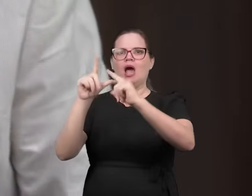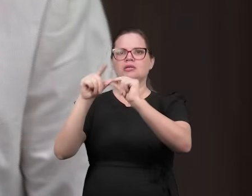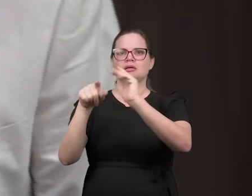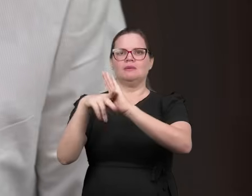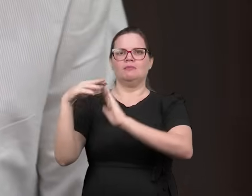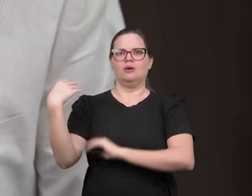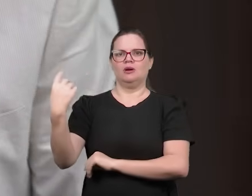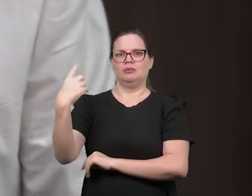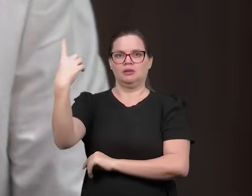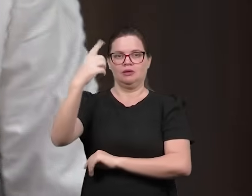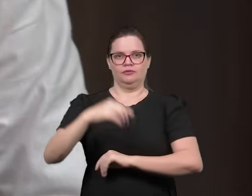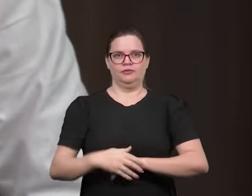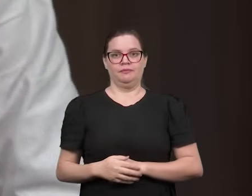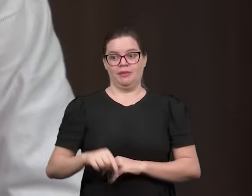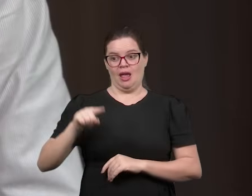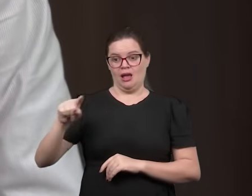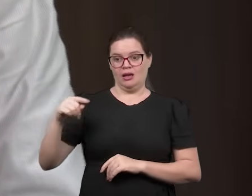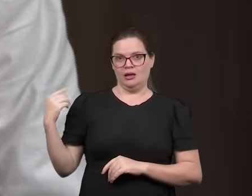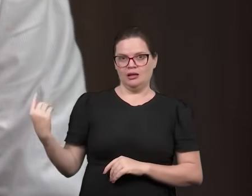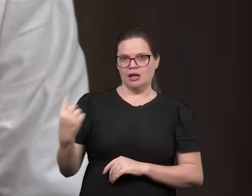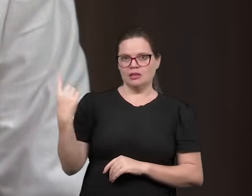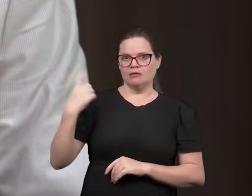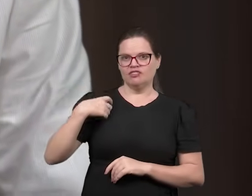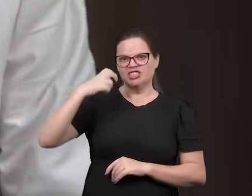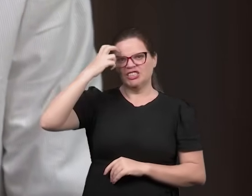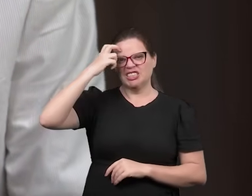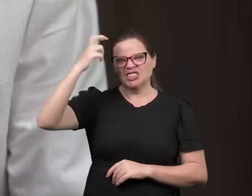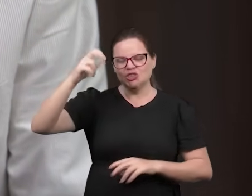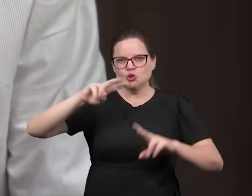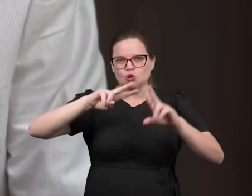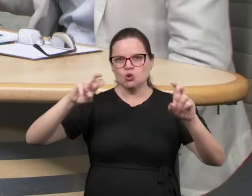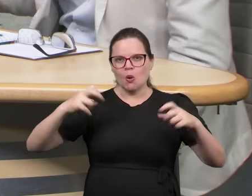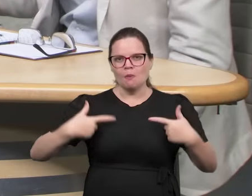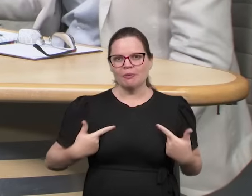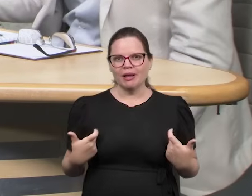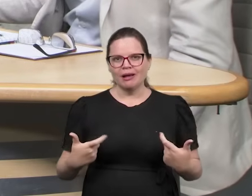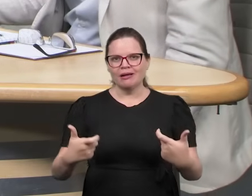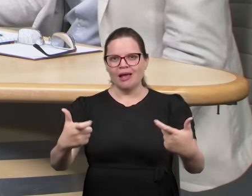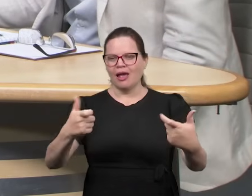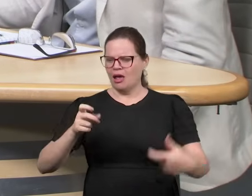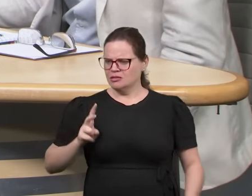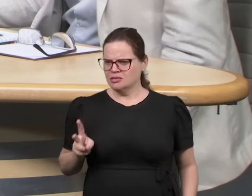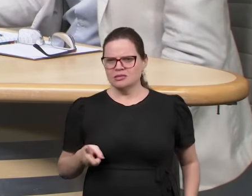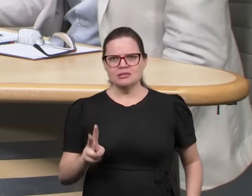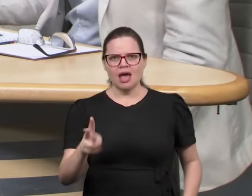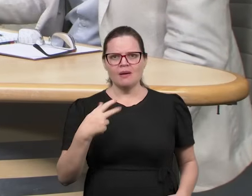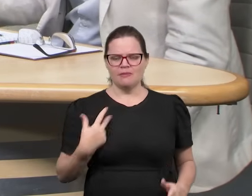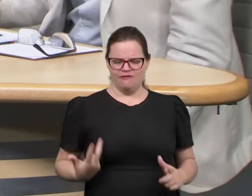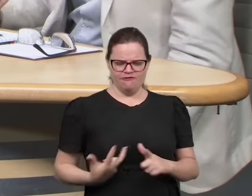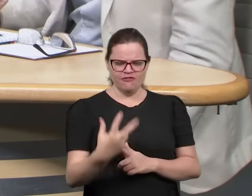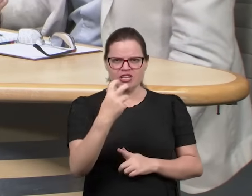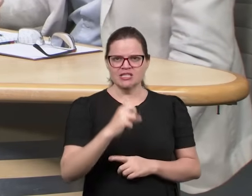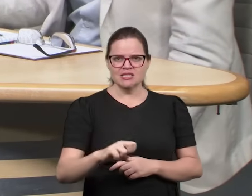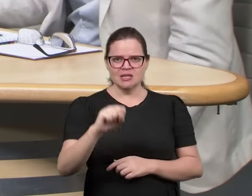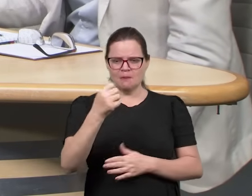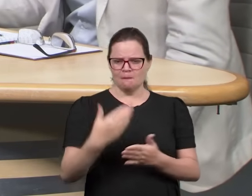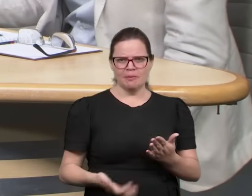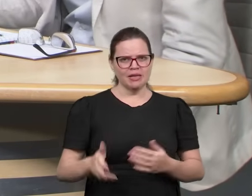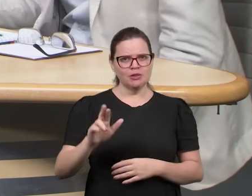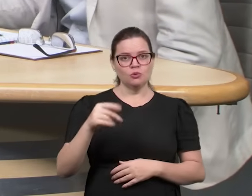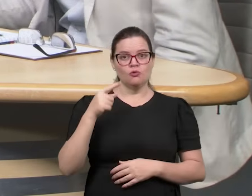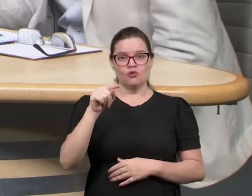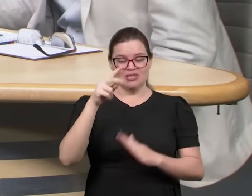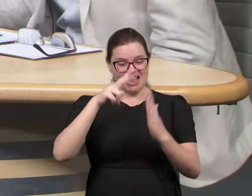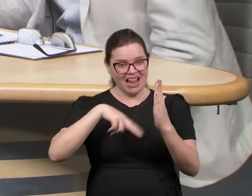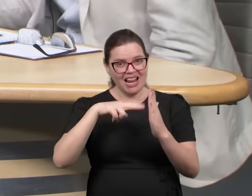guerreiro? Davi tinha uma inteligência para a guerra que não sei se alguém nunca perdeu uma batalha, né? Nunca perdeu. Assim, você lê as guerras de